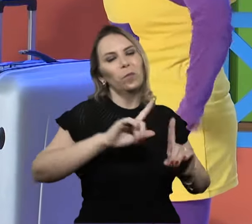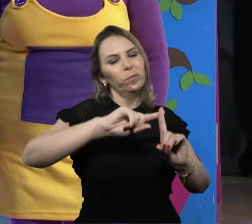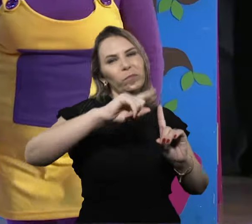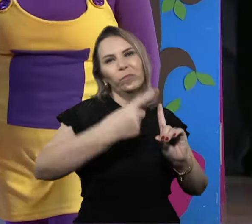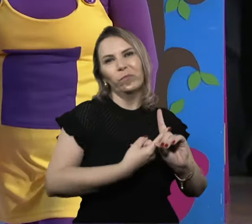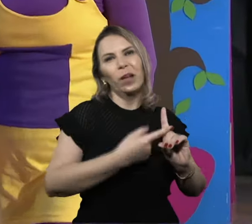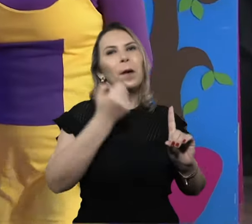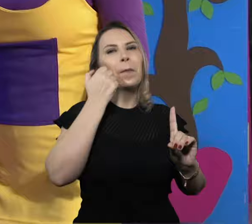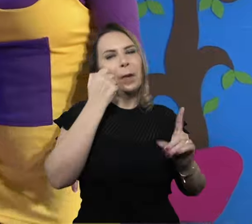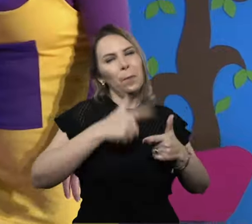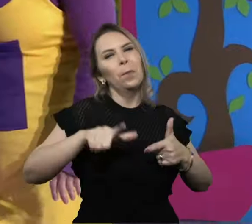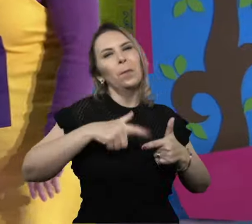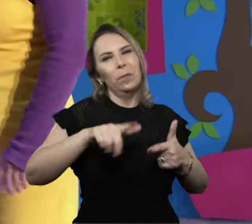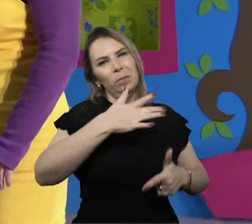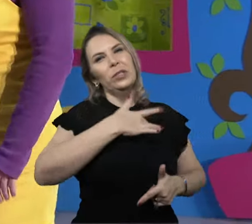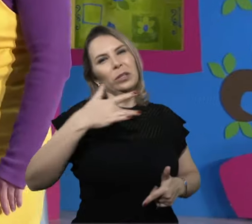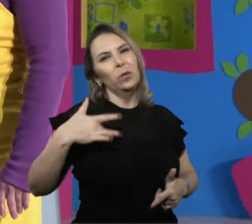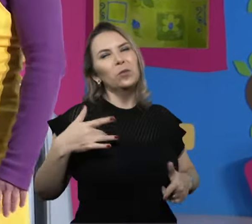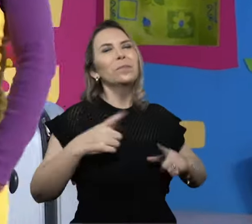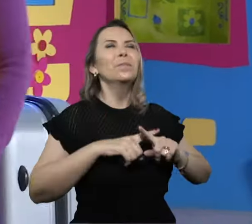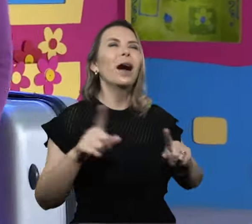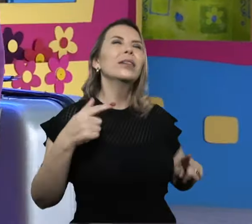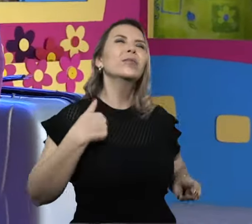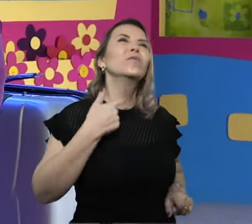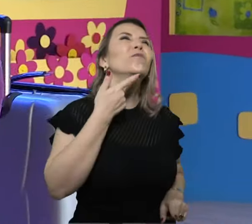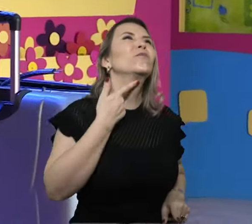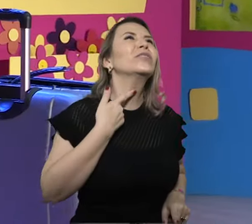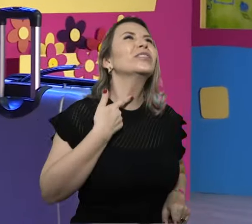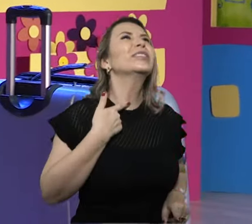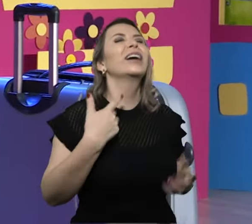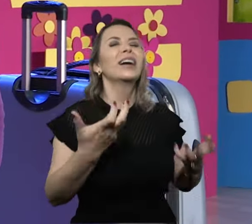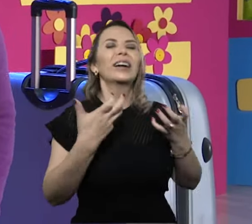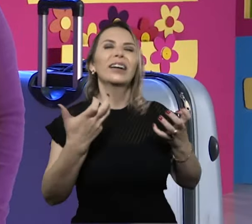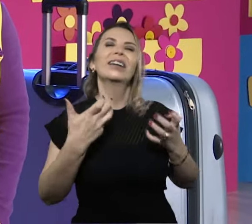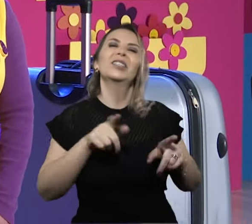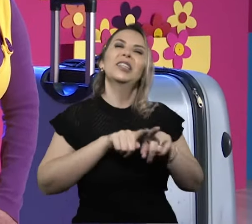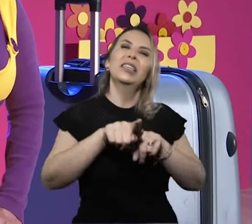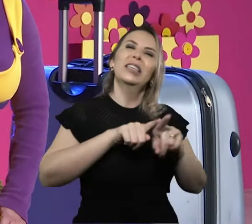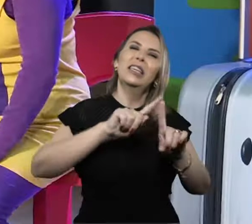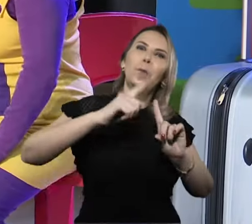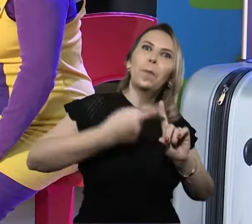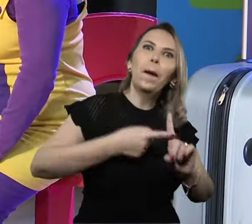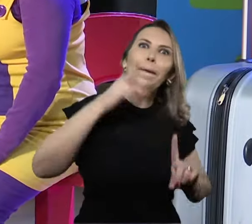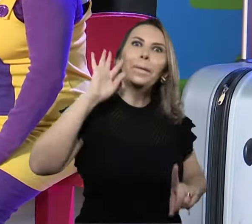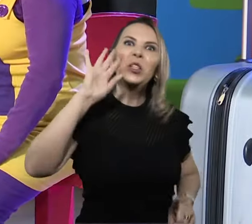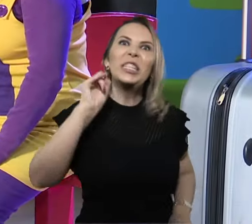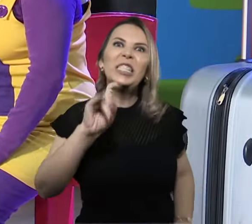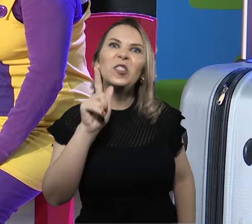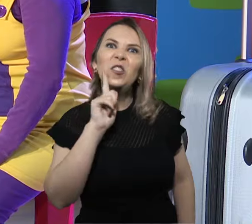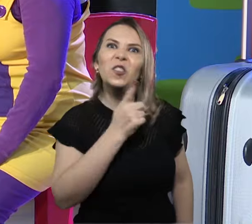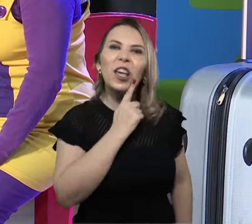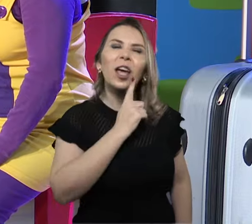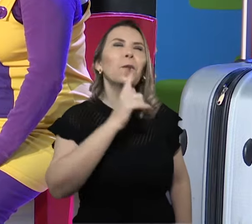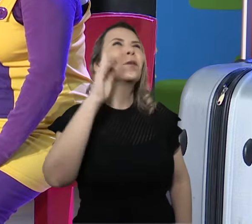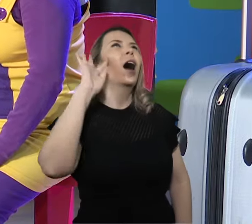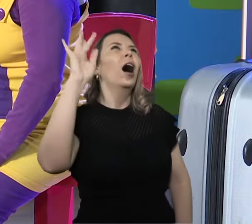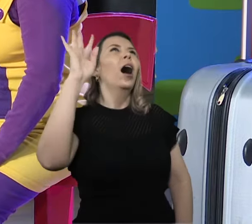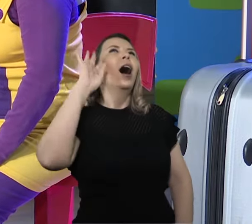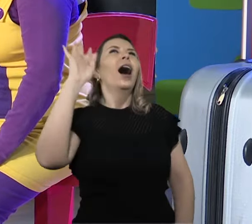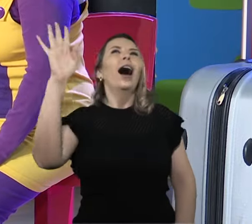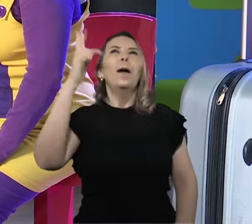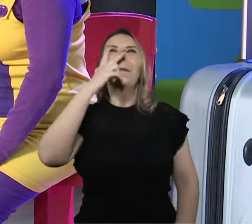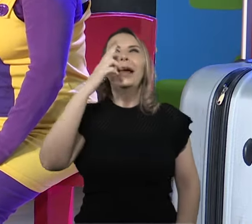ter filhos porque ela tem um problema de saúde. Ai, mas eu queria muito ter um irmão. Imagina se eu tivesse uma irmã gêmea,